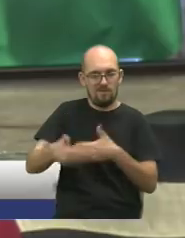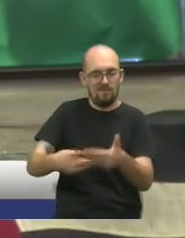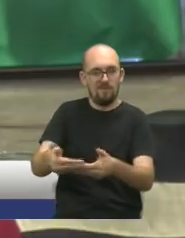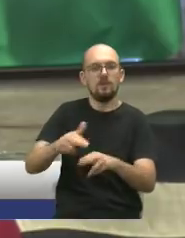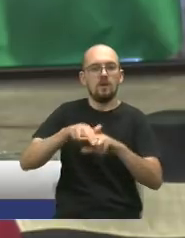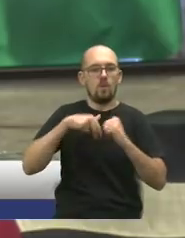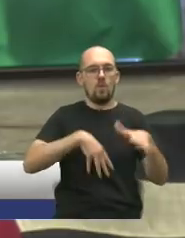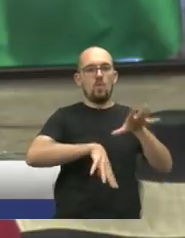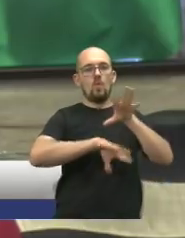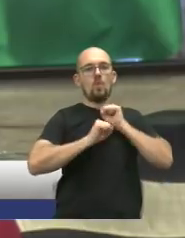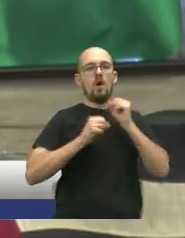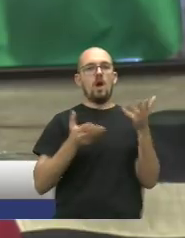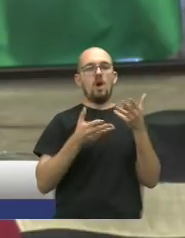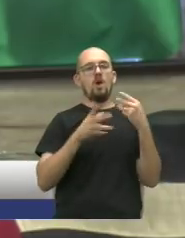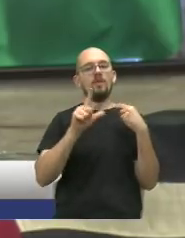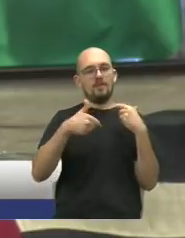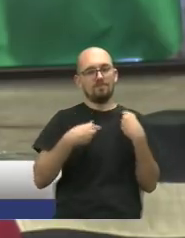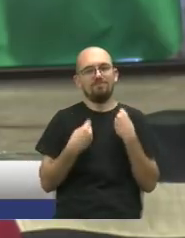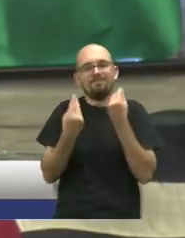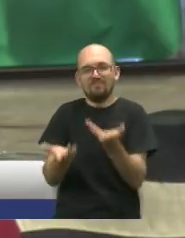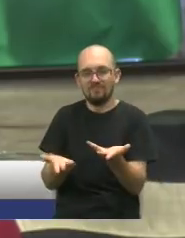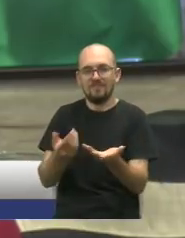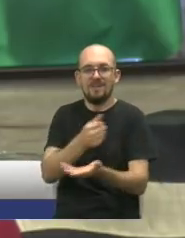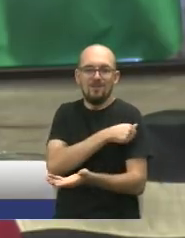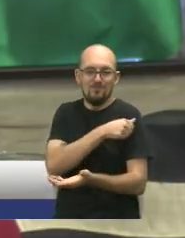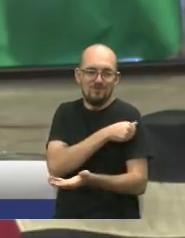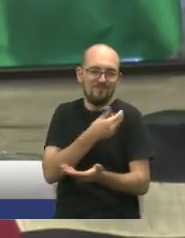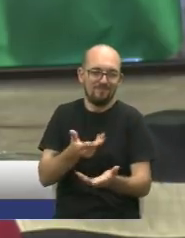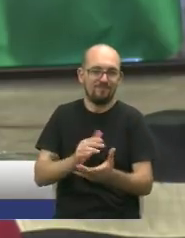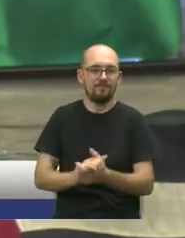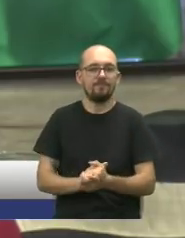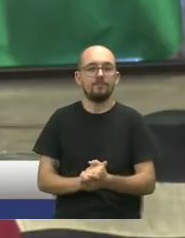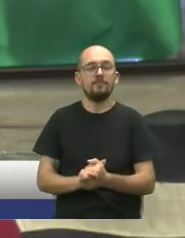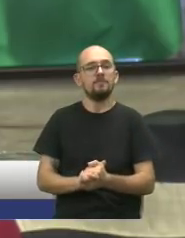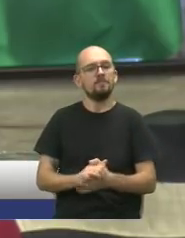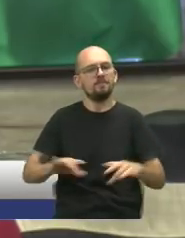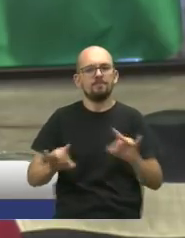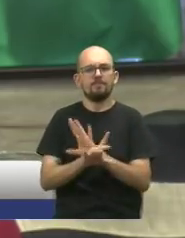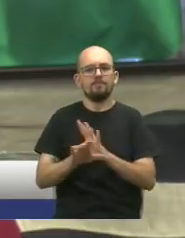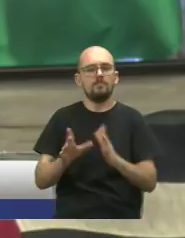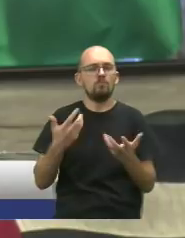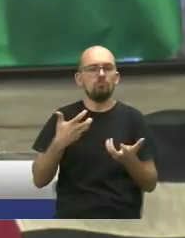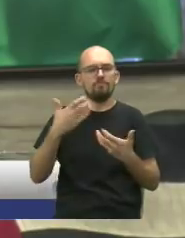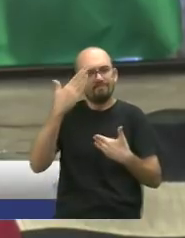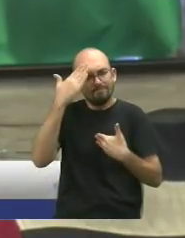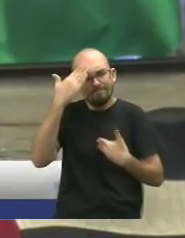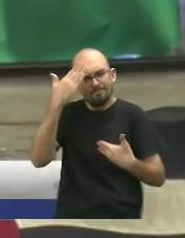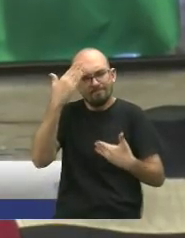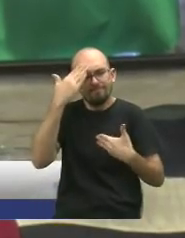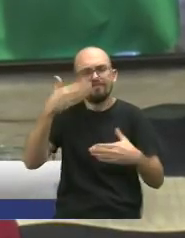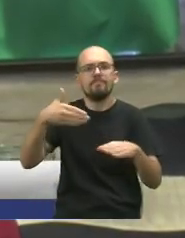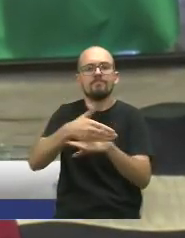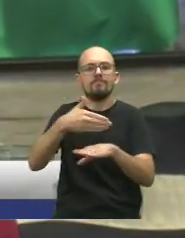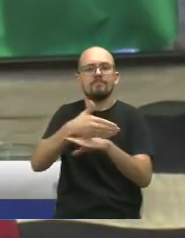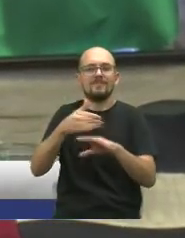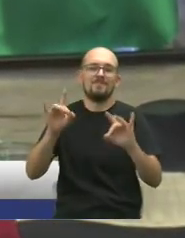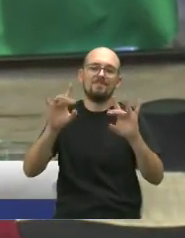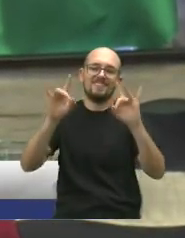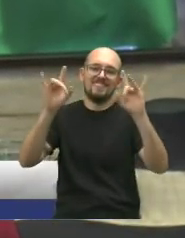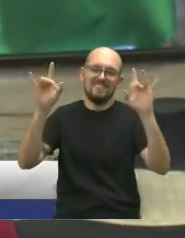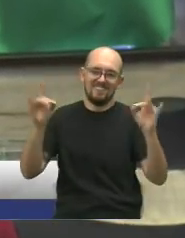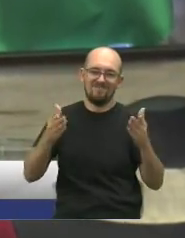os nossos alunos, para as nossas crianças. Por fim, eu queria agradecer imensamente a participação, mais do que especial, do